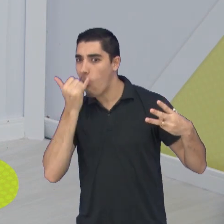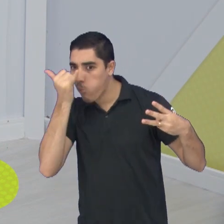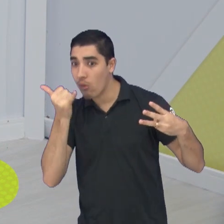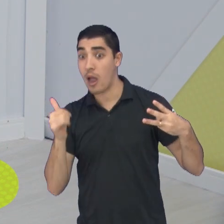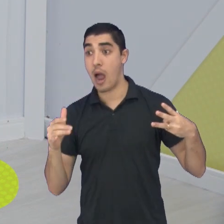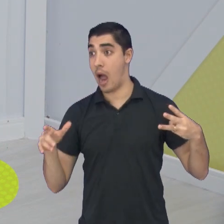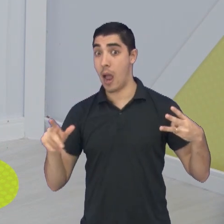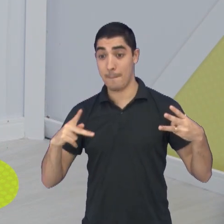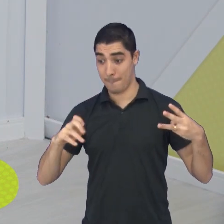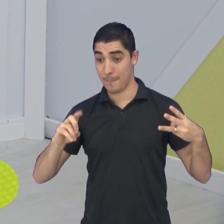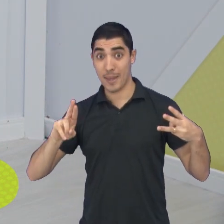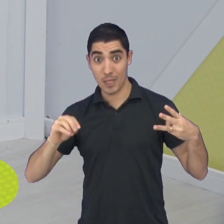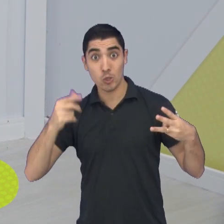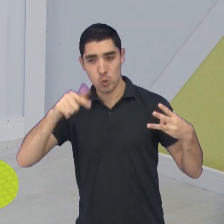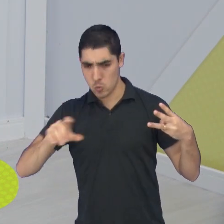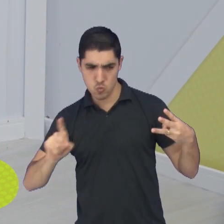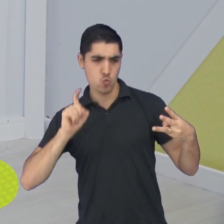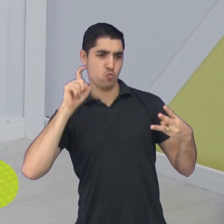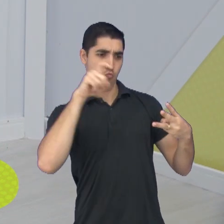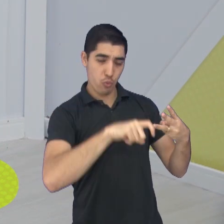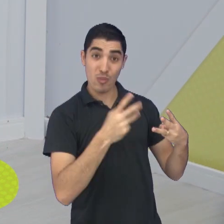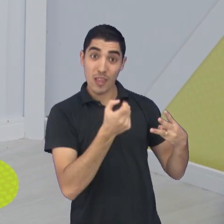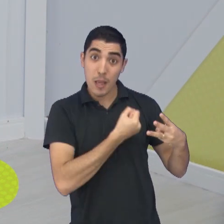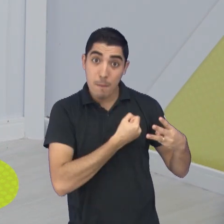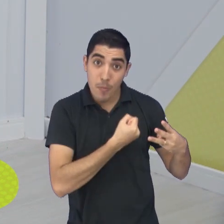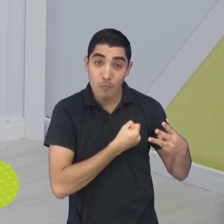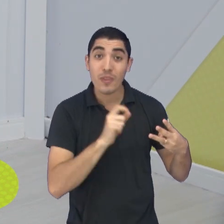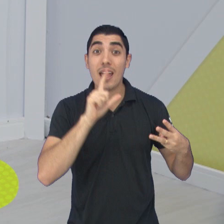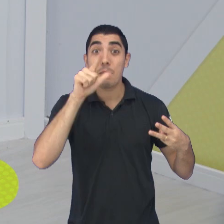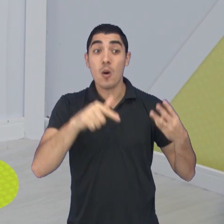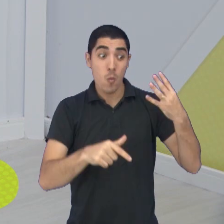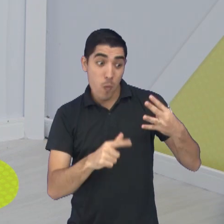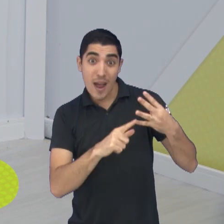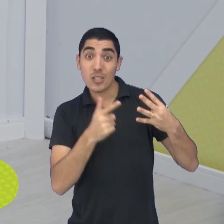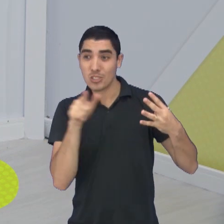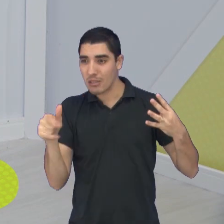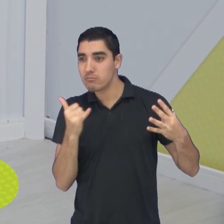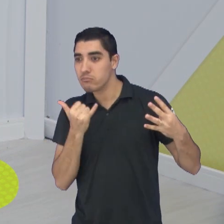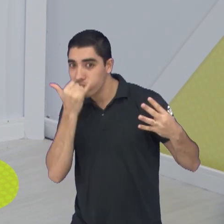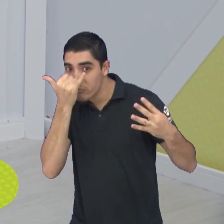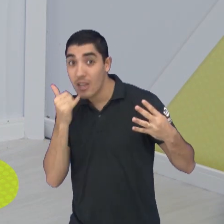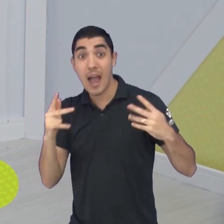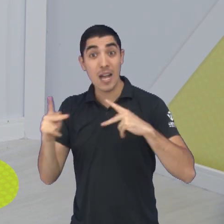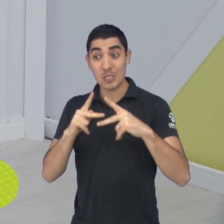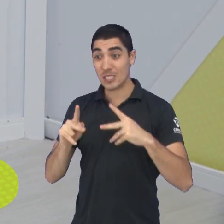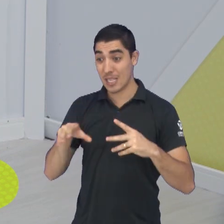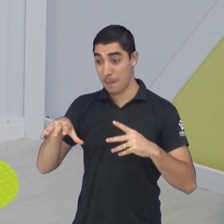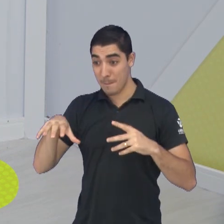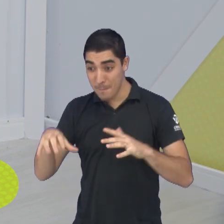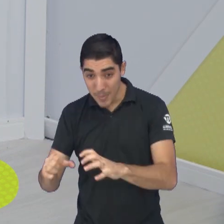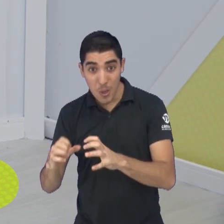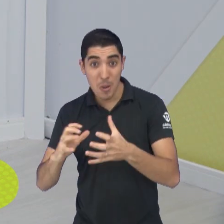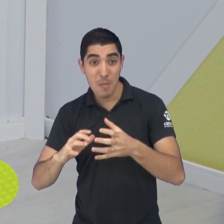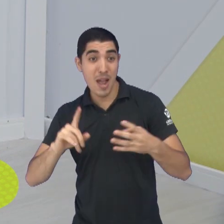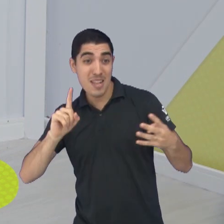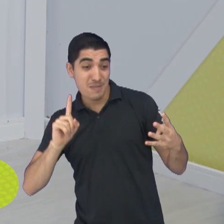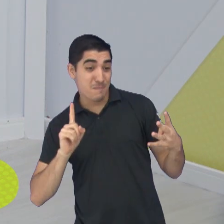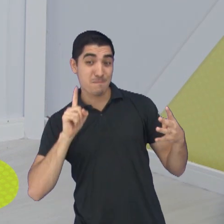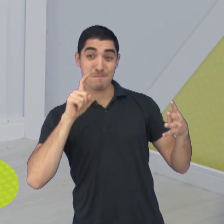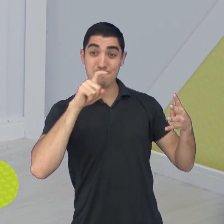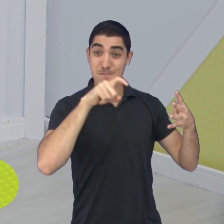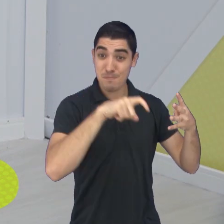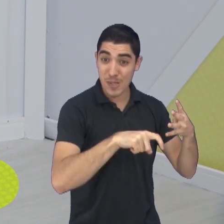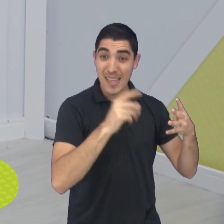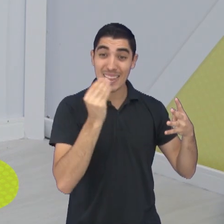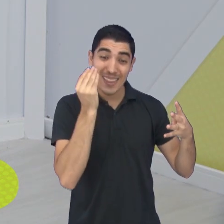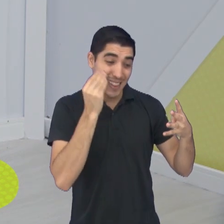o ataque, desperdiçou o ataque, Tchoro de novo de 3. Aconteceu pela quarta vez. São José fechou-se na defesa, Tchoro foi para o quarto lance da